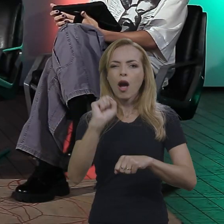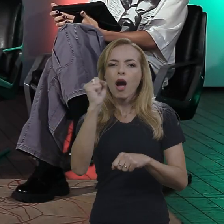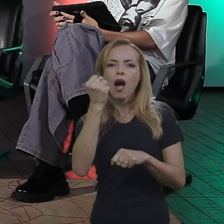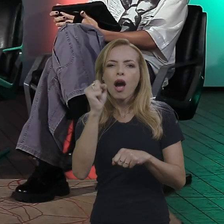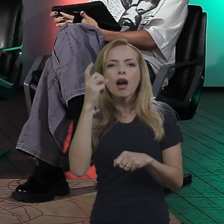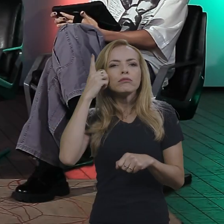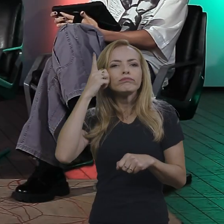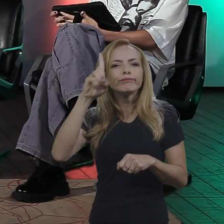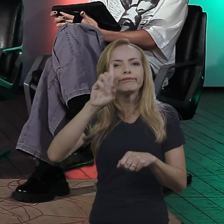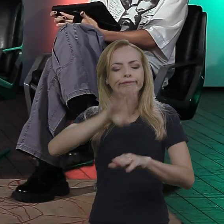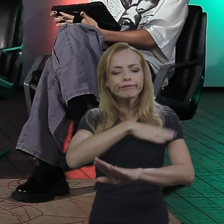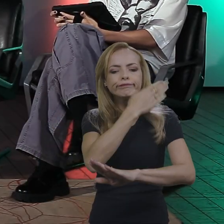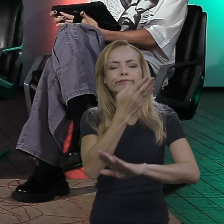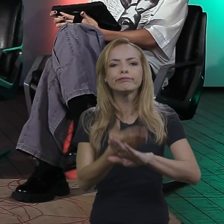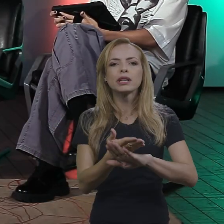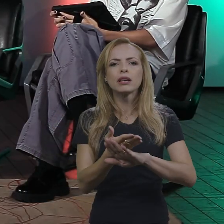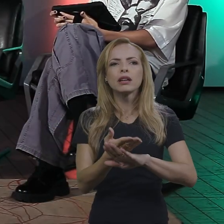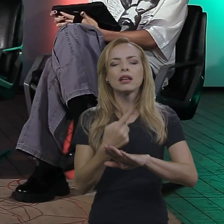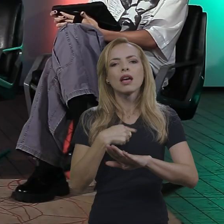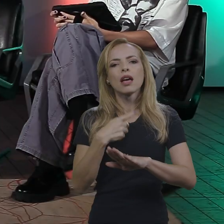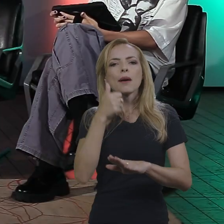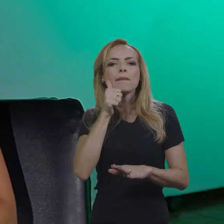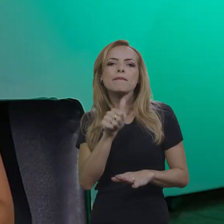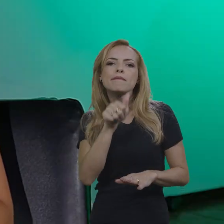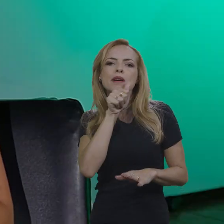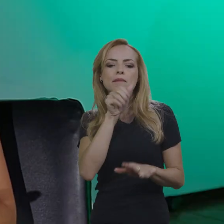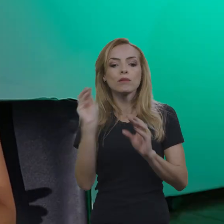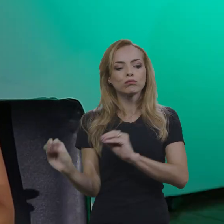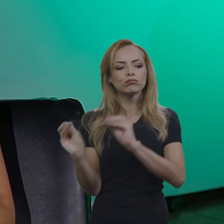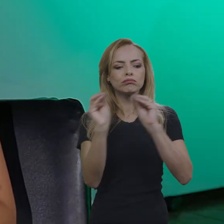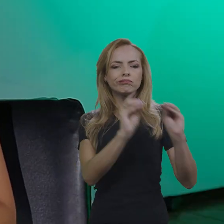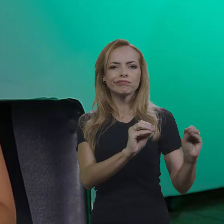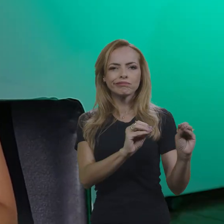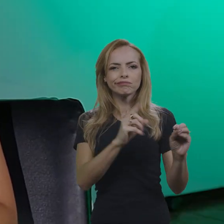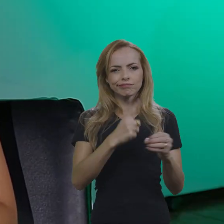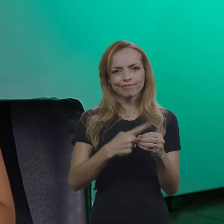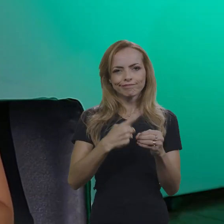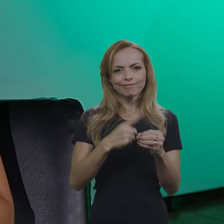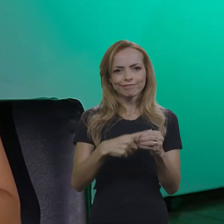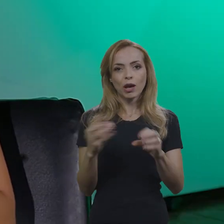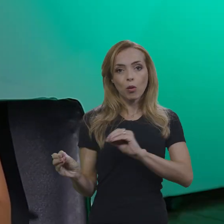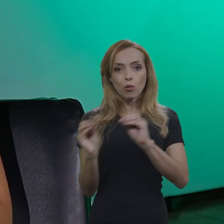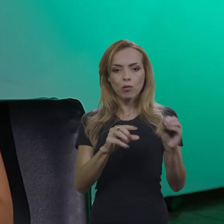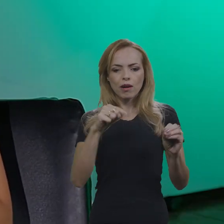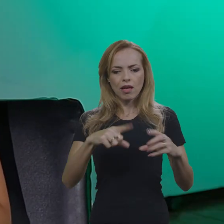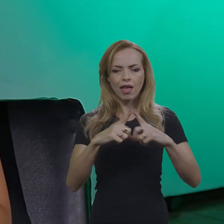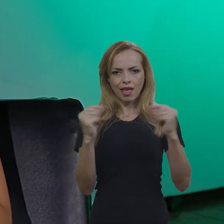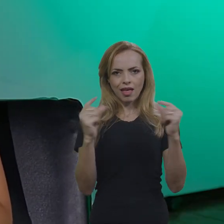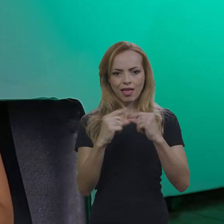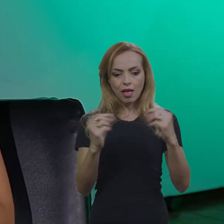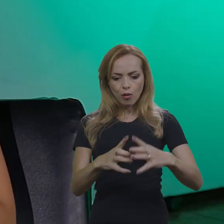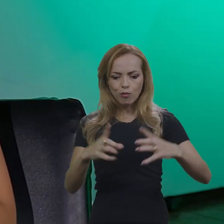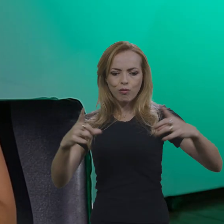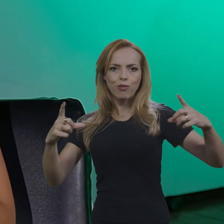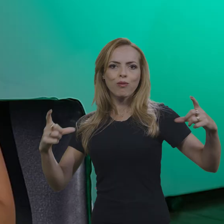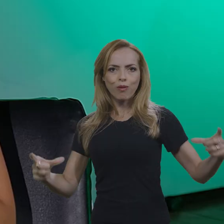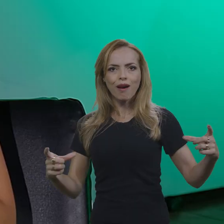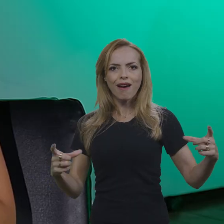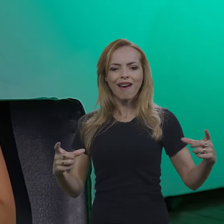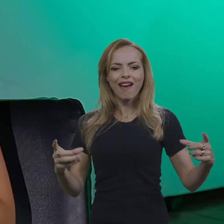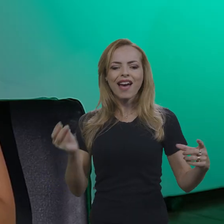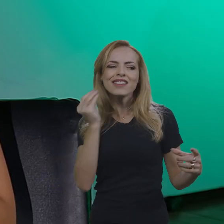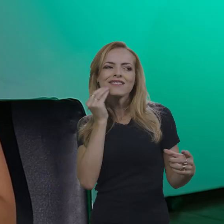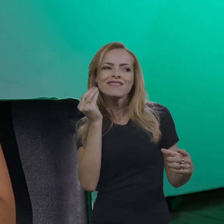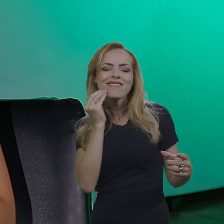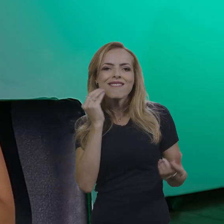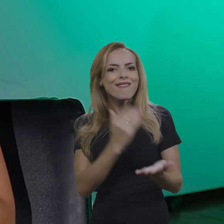justamente por ter essa realidade, minha mãe buscou sair da cidade, né, com a gente e vir para uma cidade maior, onde tem mais